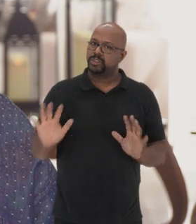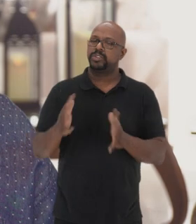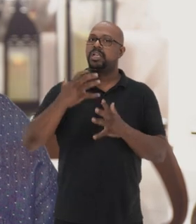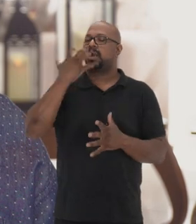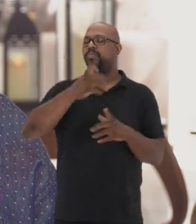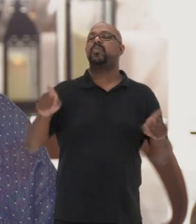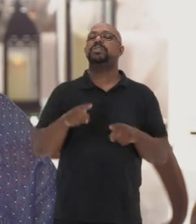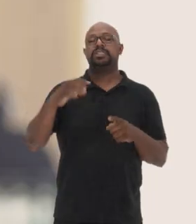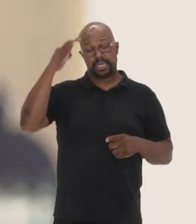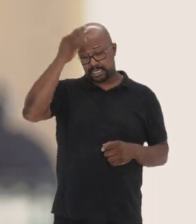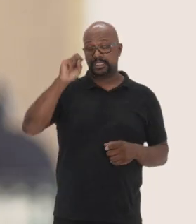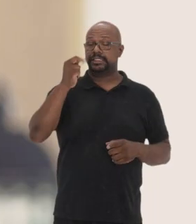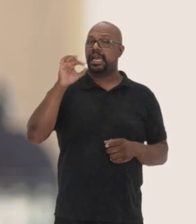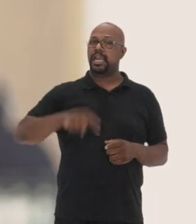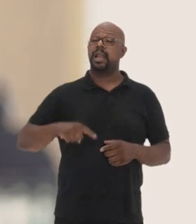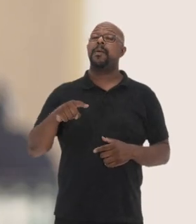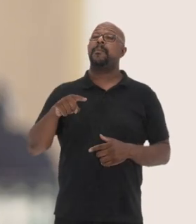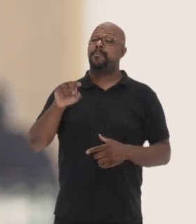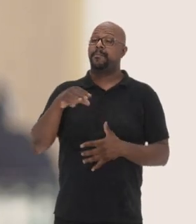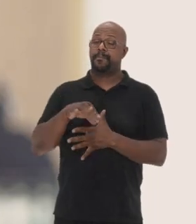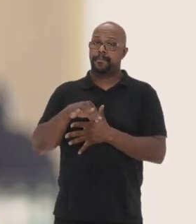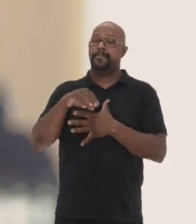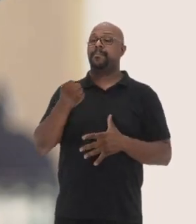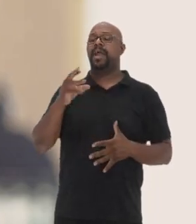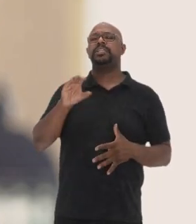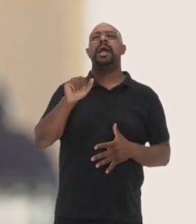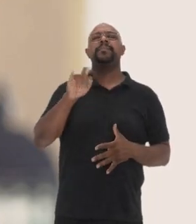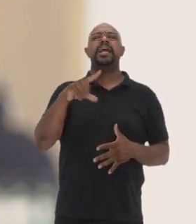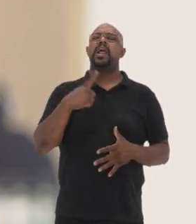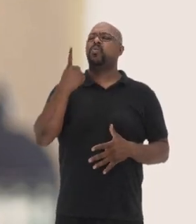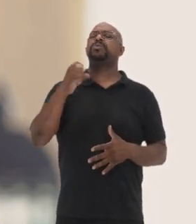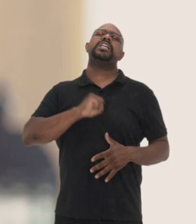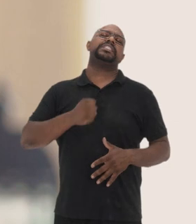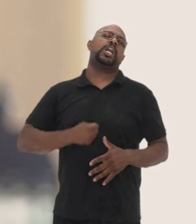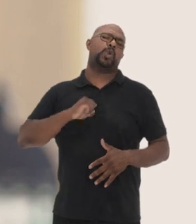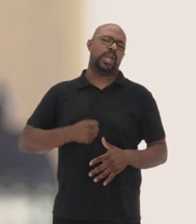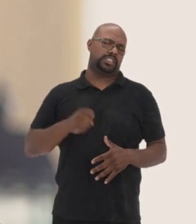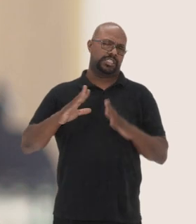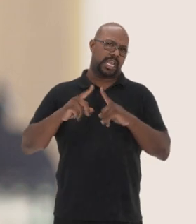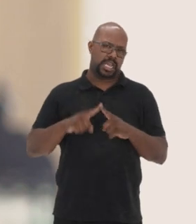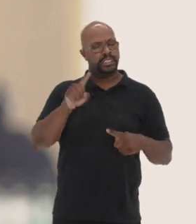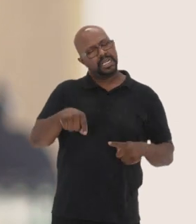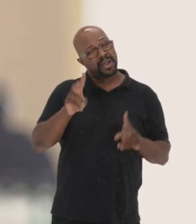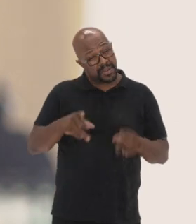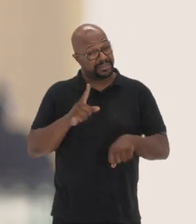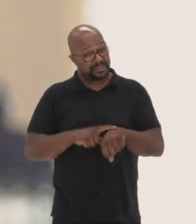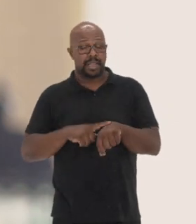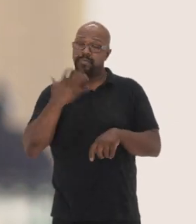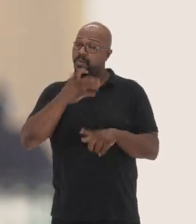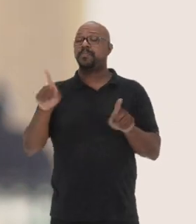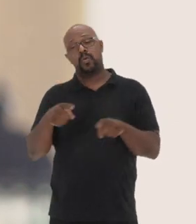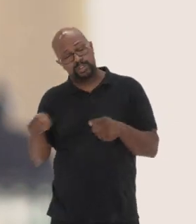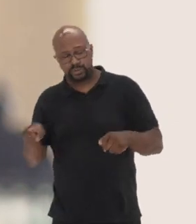música sacra o mestre de Capela era um carro desempeado por alguns sacerdote da igreja que era ao mesmo tempo músico